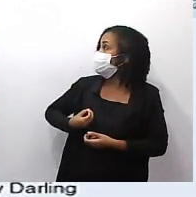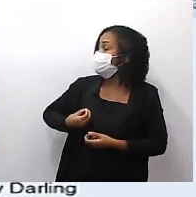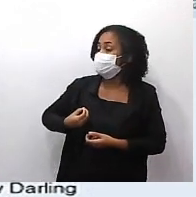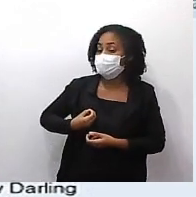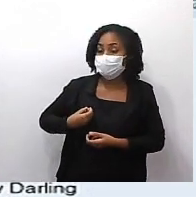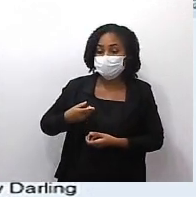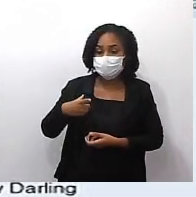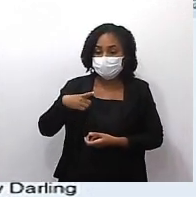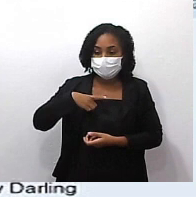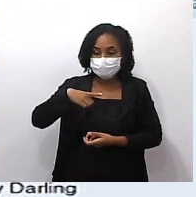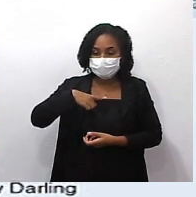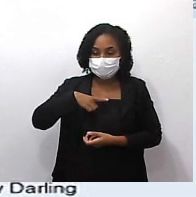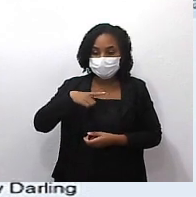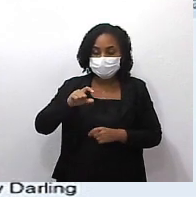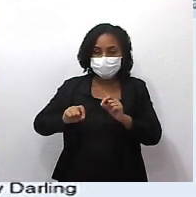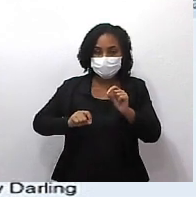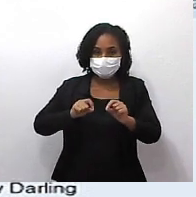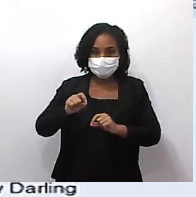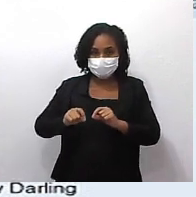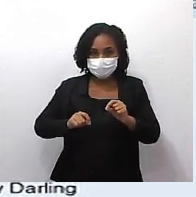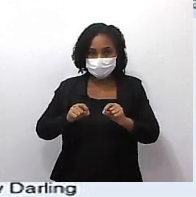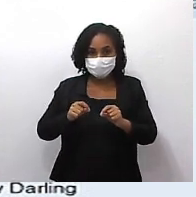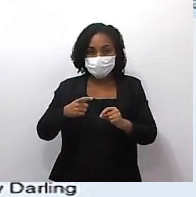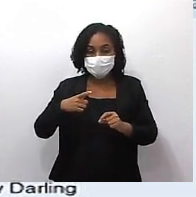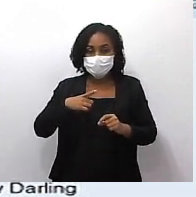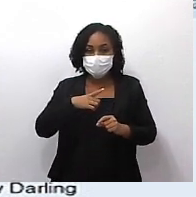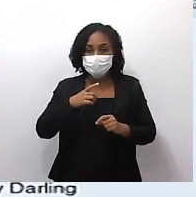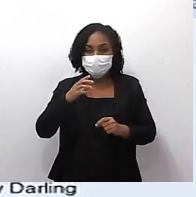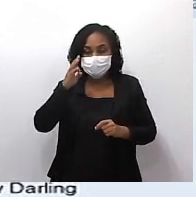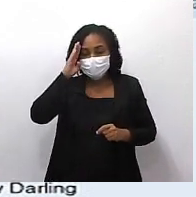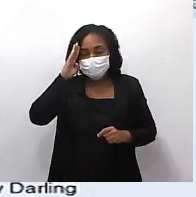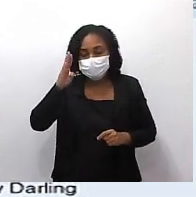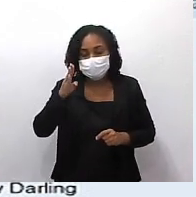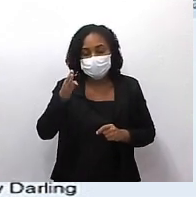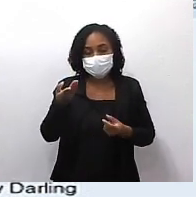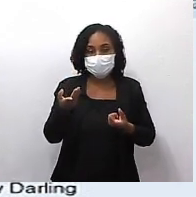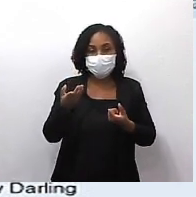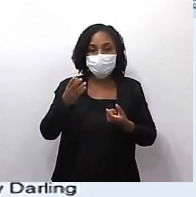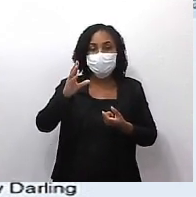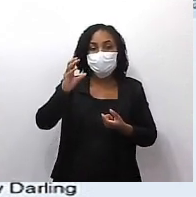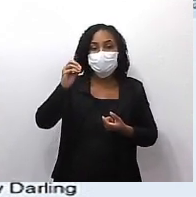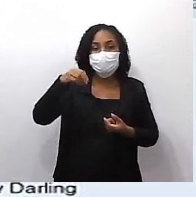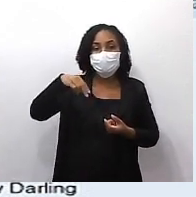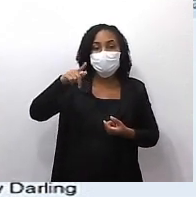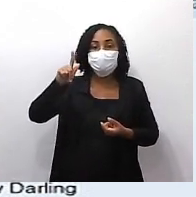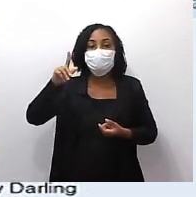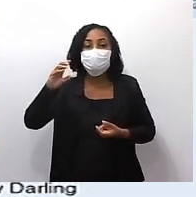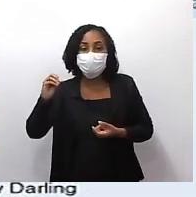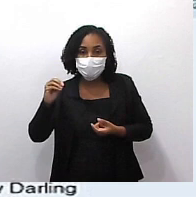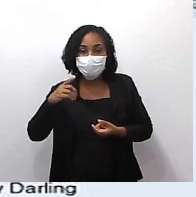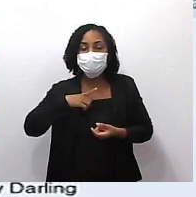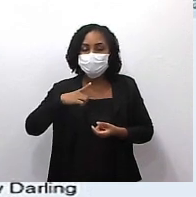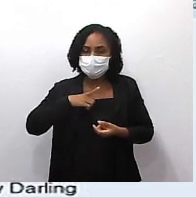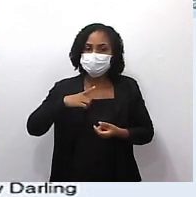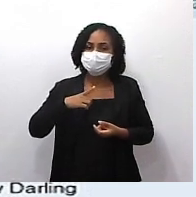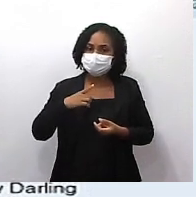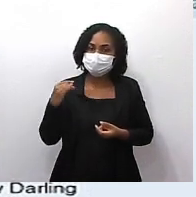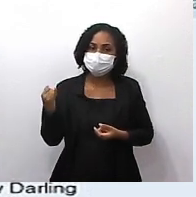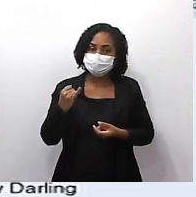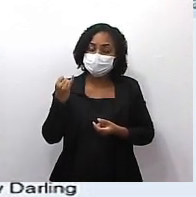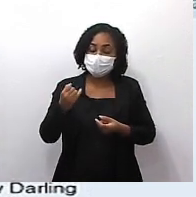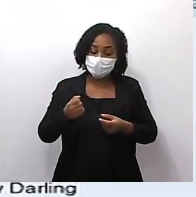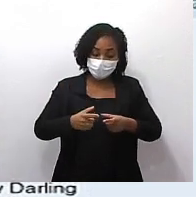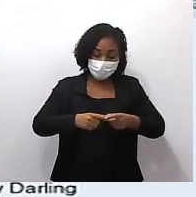a bacia, a região ali banhada, principalmente a região do Congo, né? Banhada com bastante água, que dá grandes